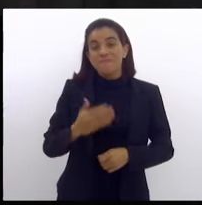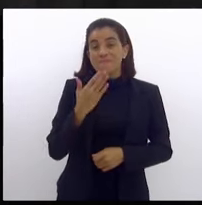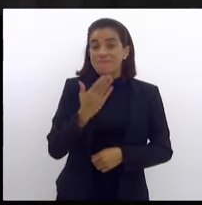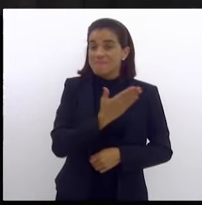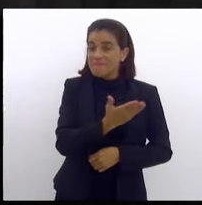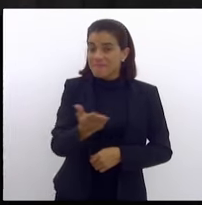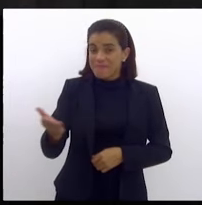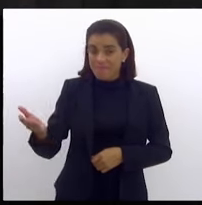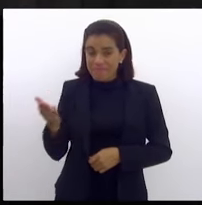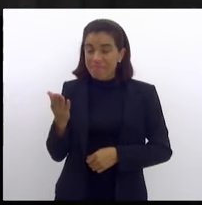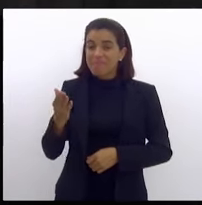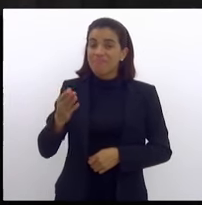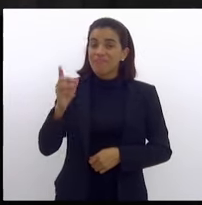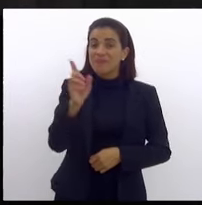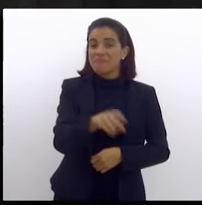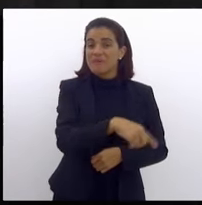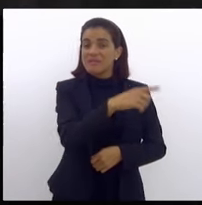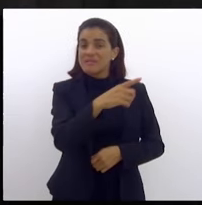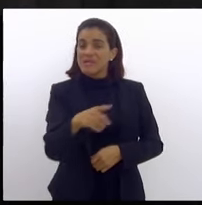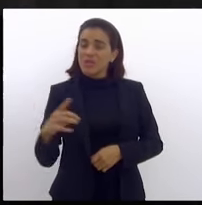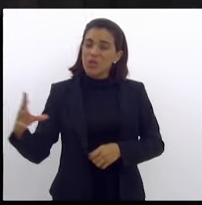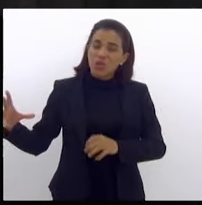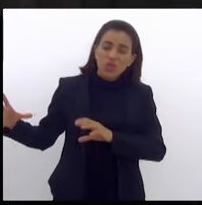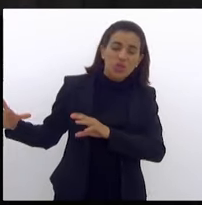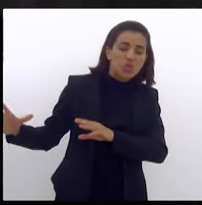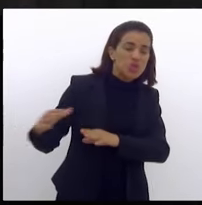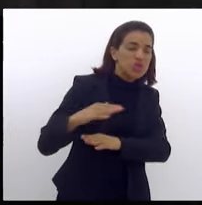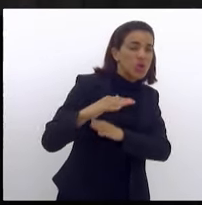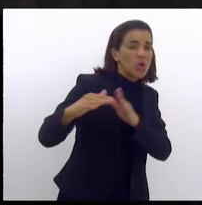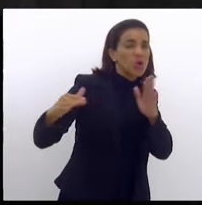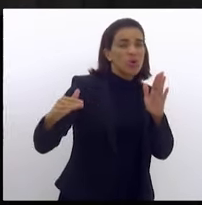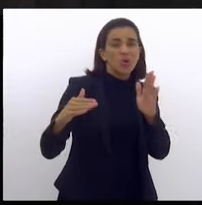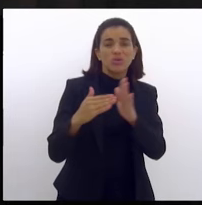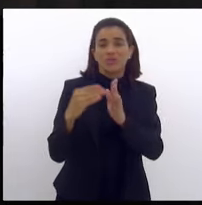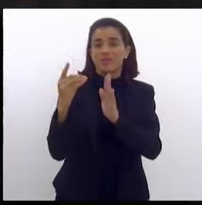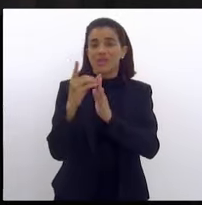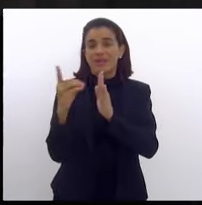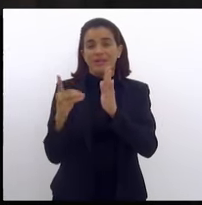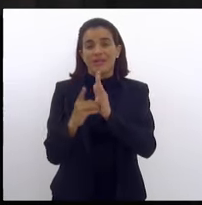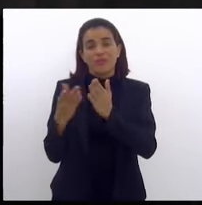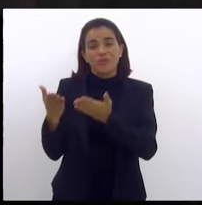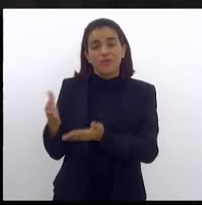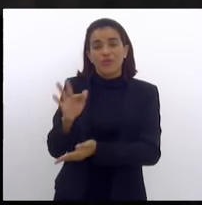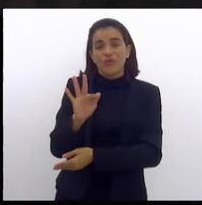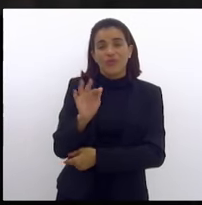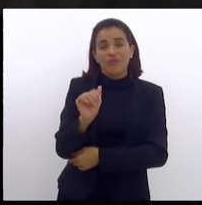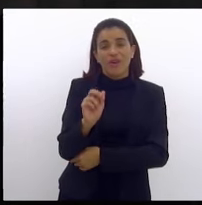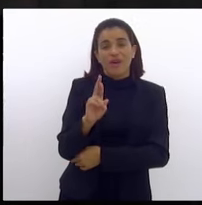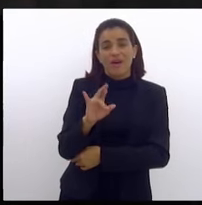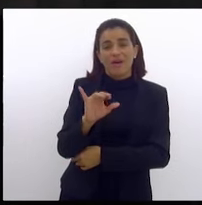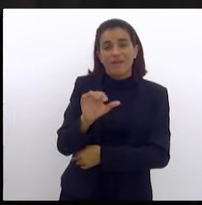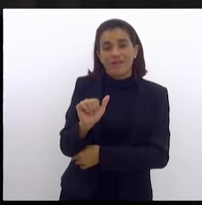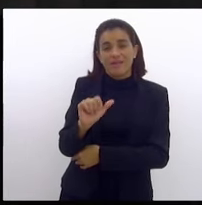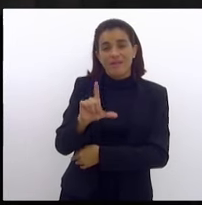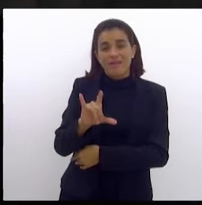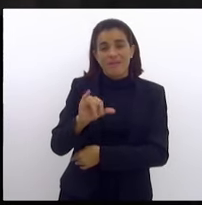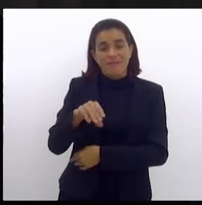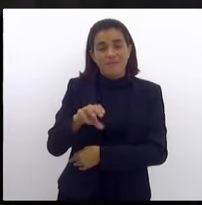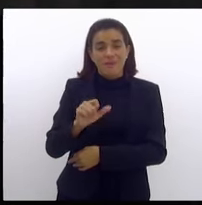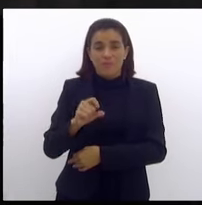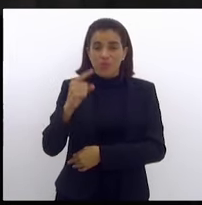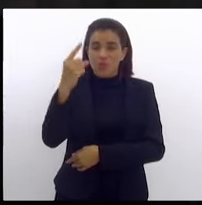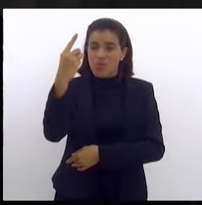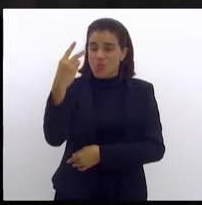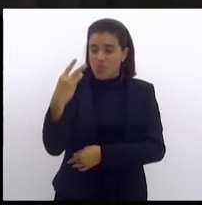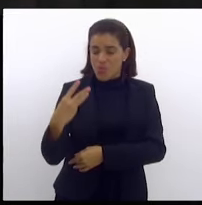pedir para revogar todos os decretos-leis do Faria Lima. Enumerava todos,